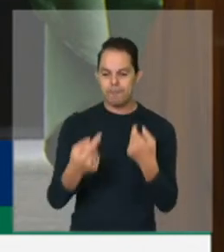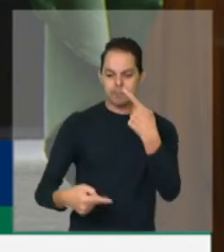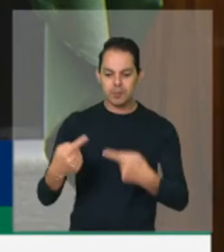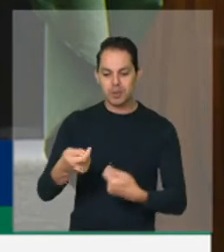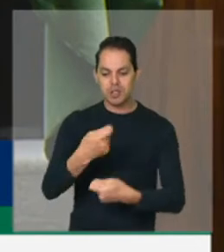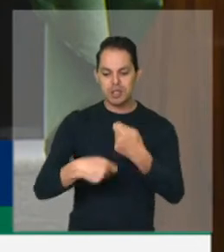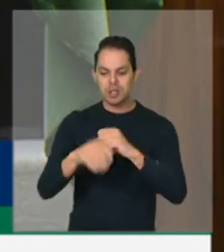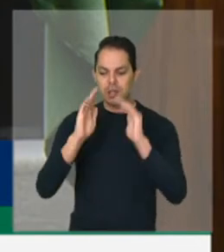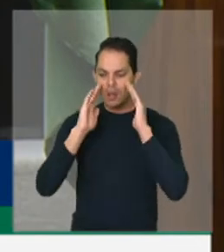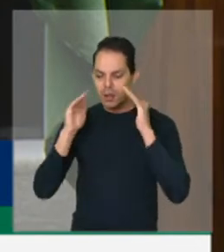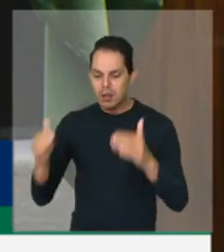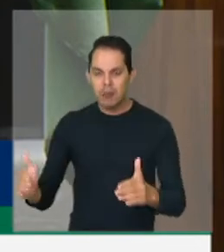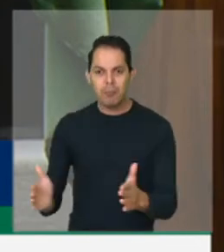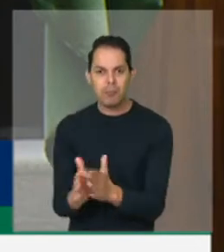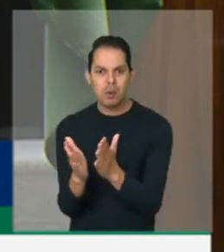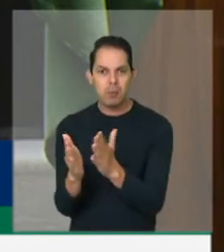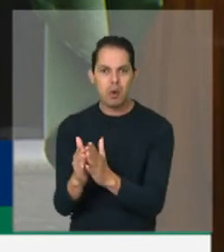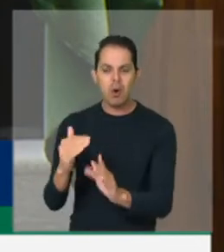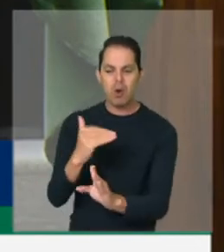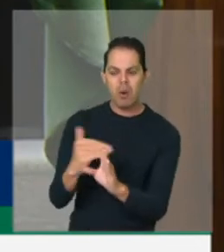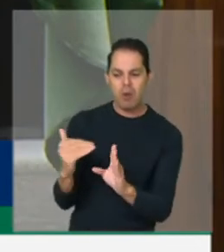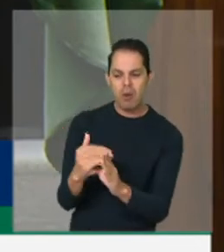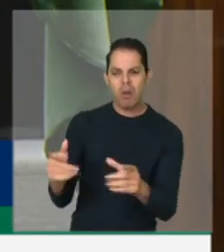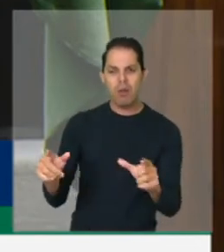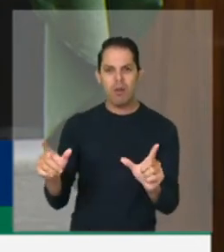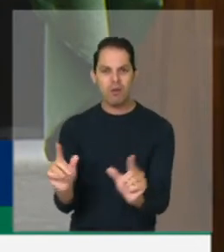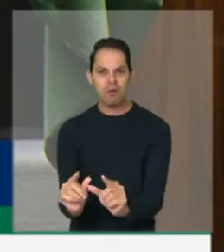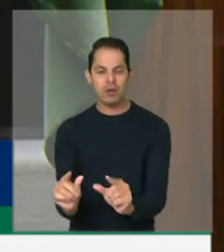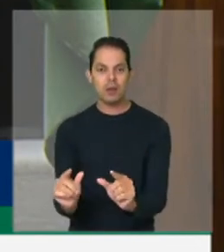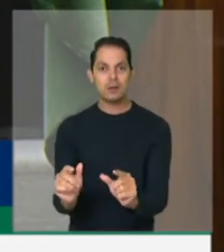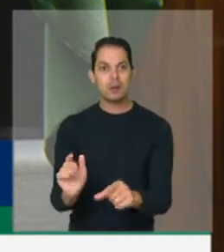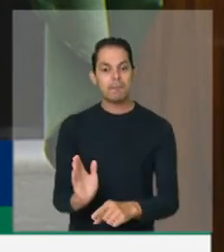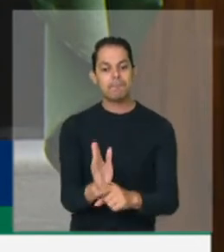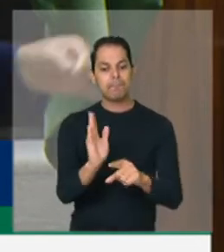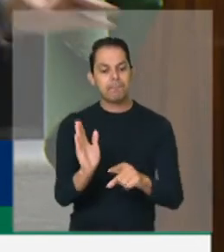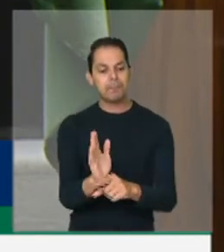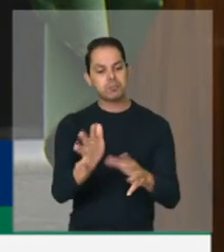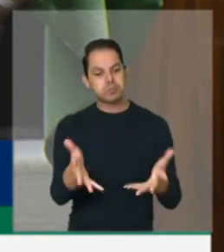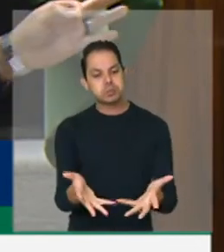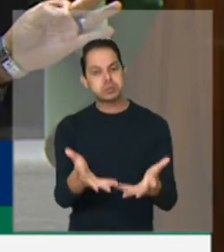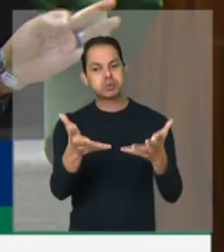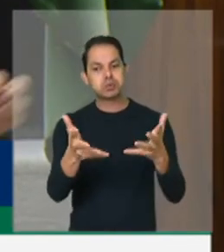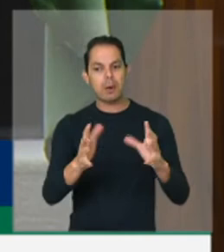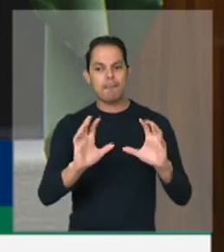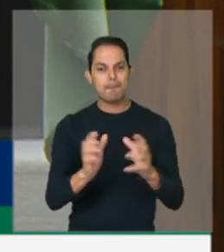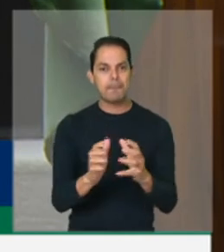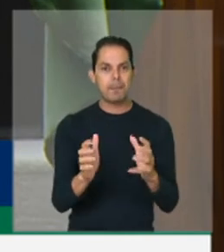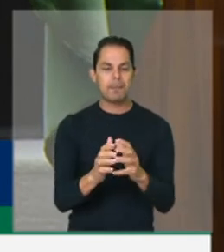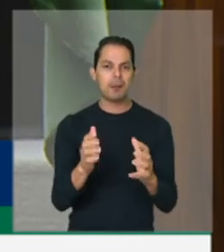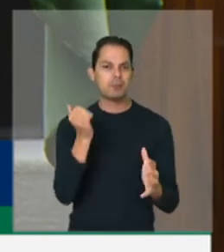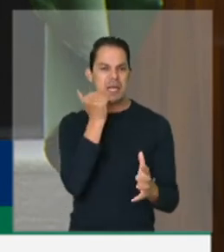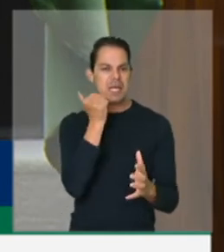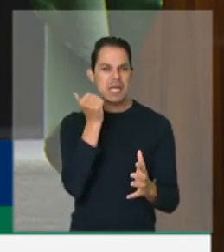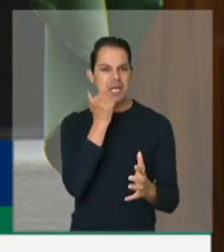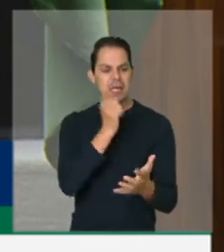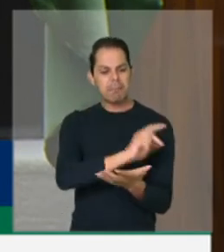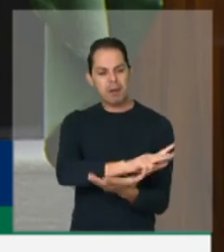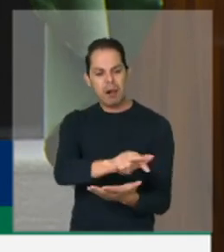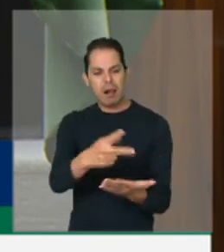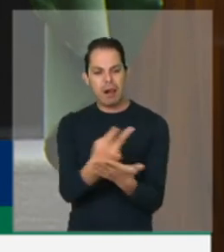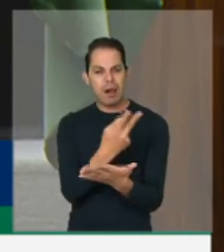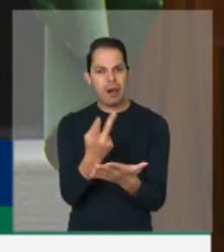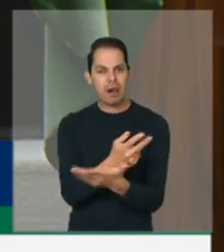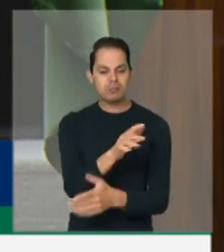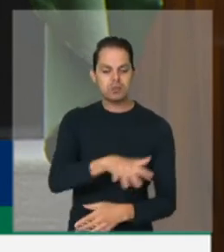voltada para os pequenos, que só sabe patrocinar essa patifaria que este governo faz com a